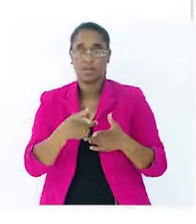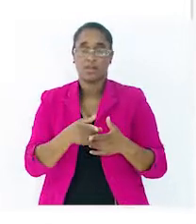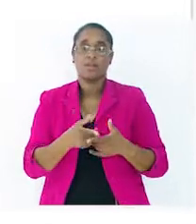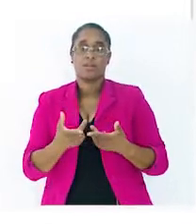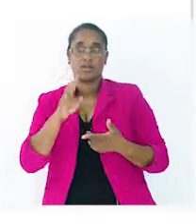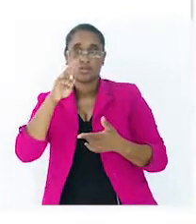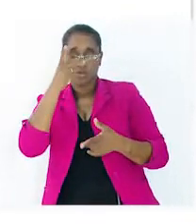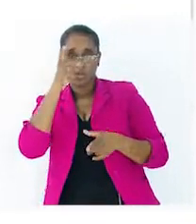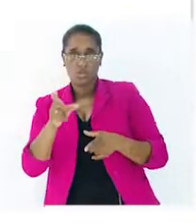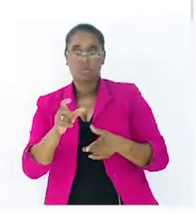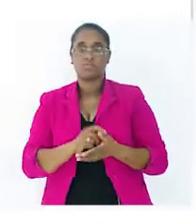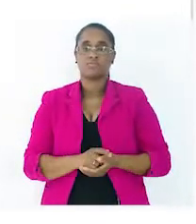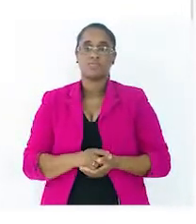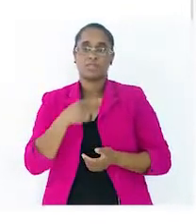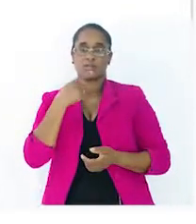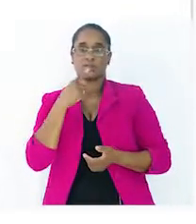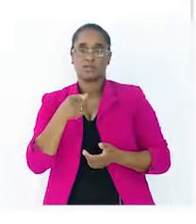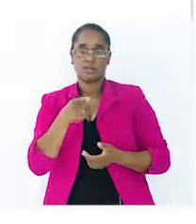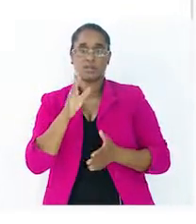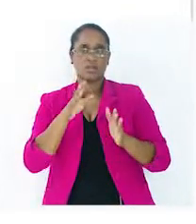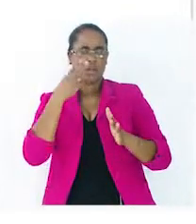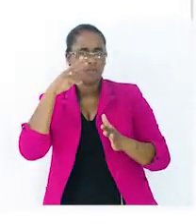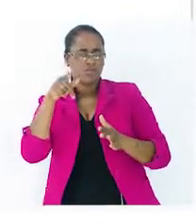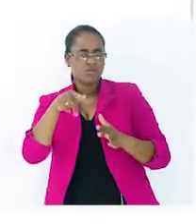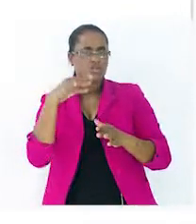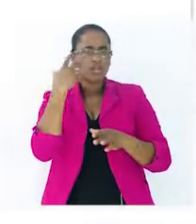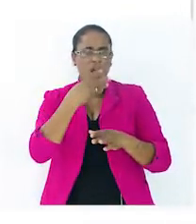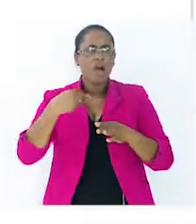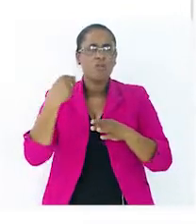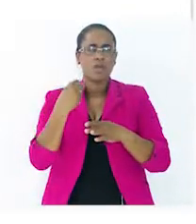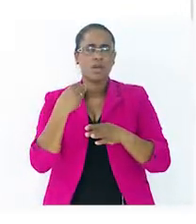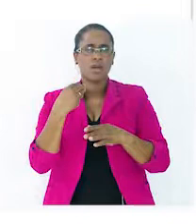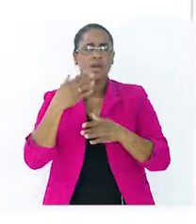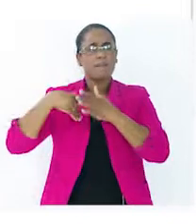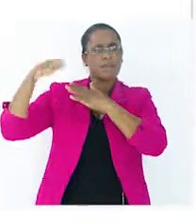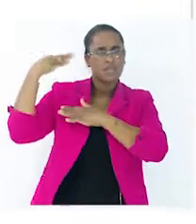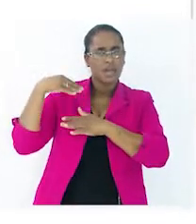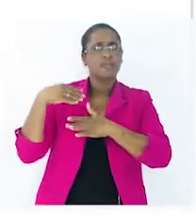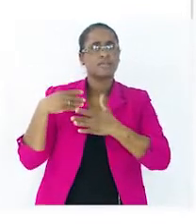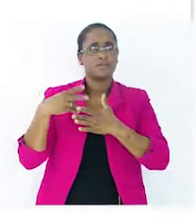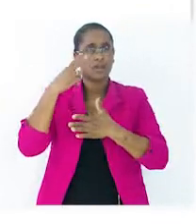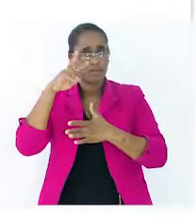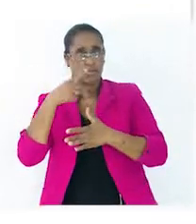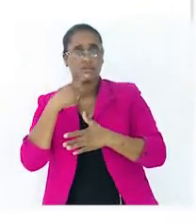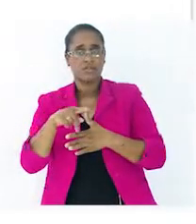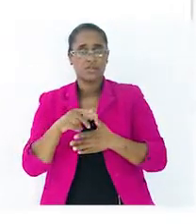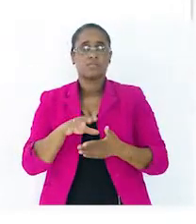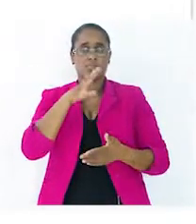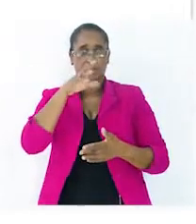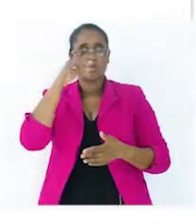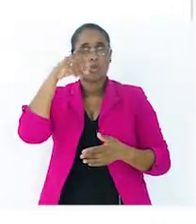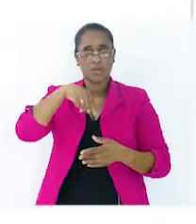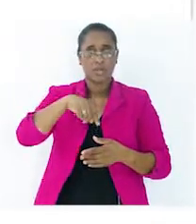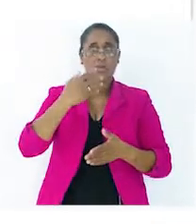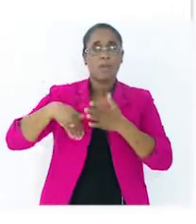tomam flexões, chamadas tempos. Já vimos isso na aula passada, ok? Só uma revisão. Para se referirem ao presente,